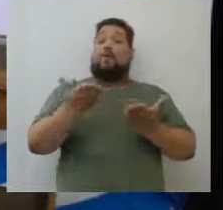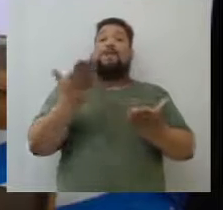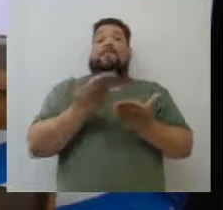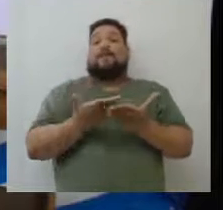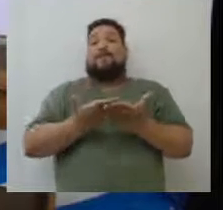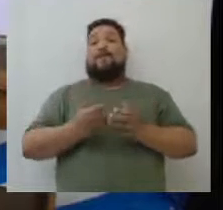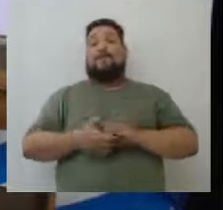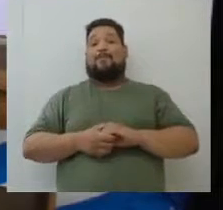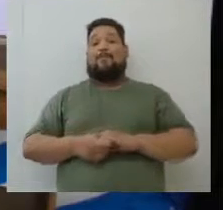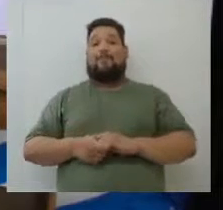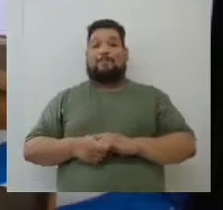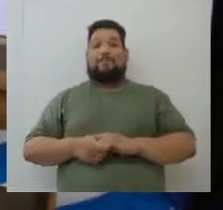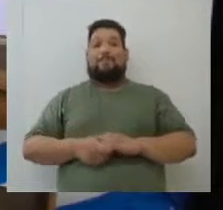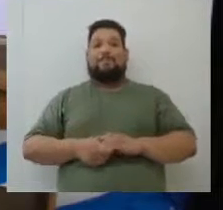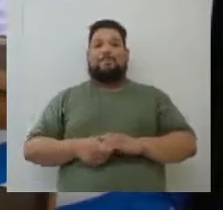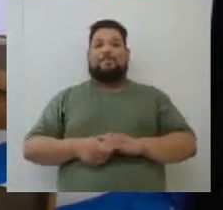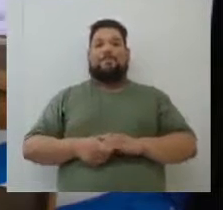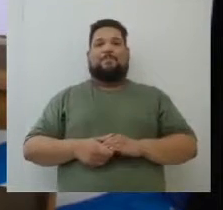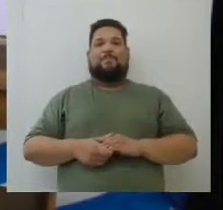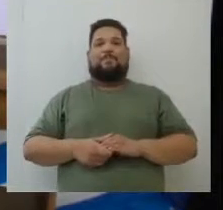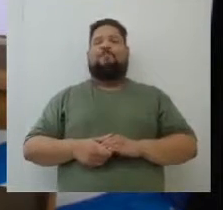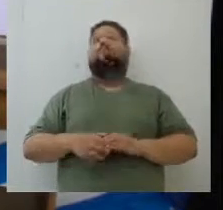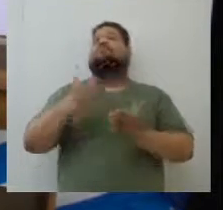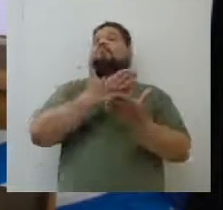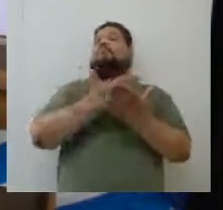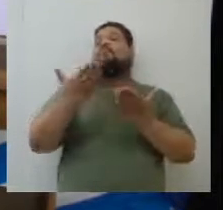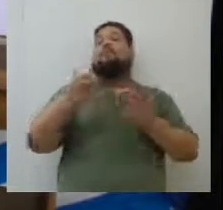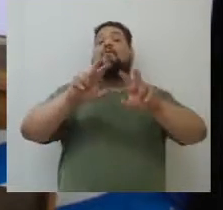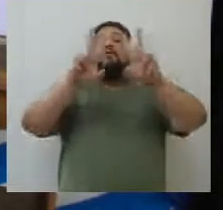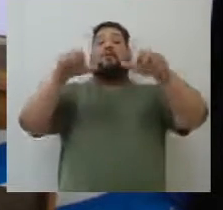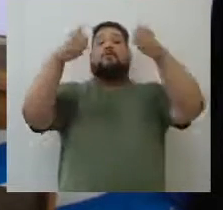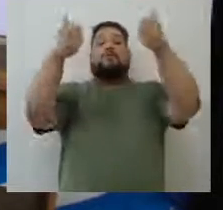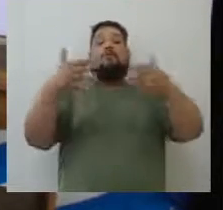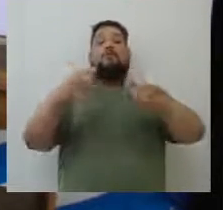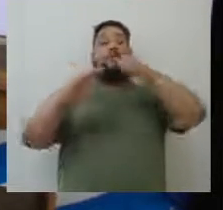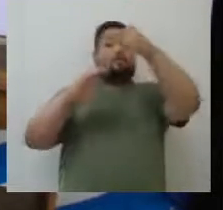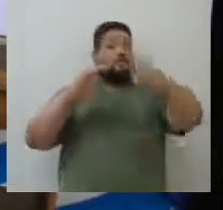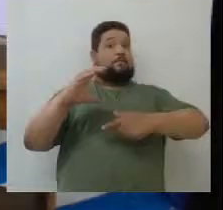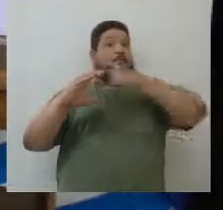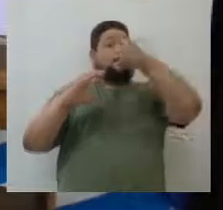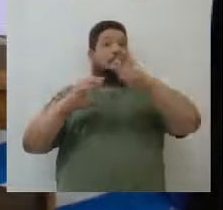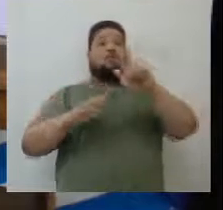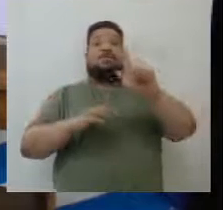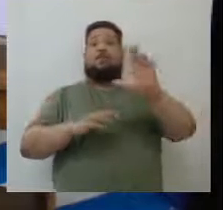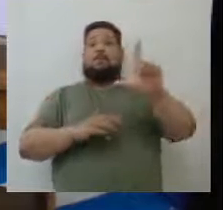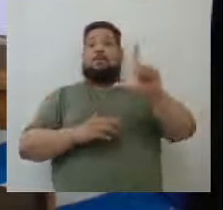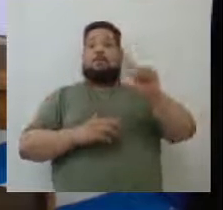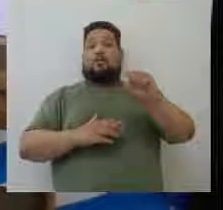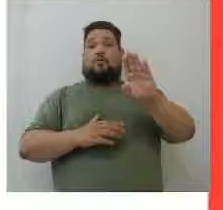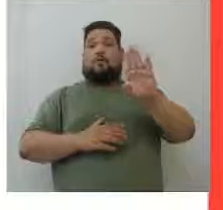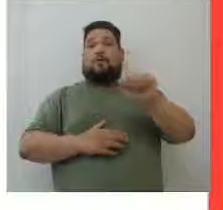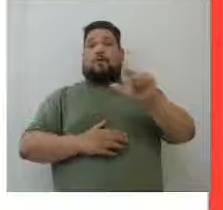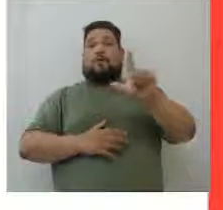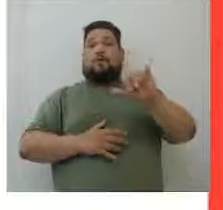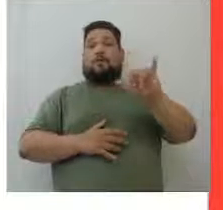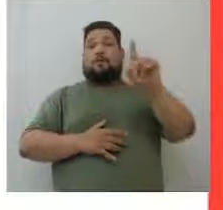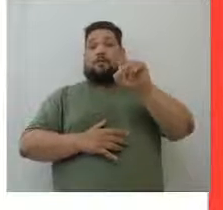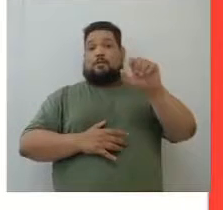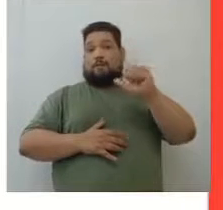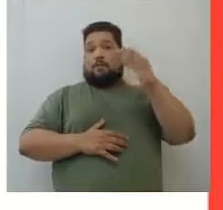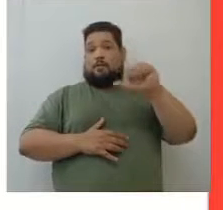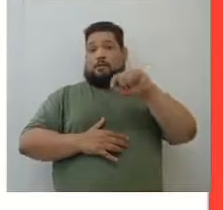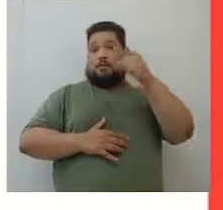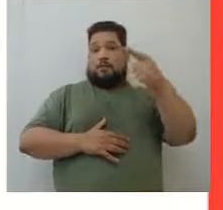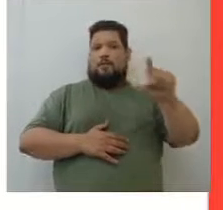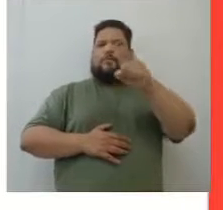Ó, para início, a gente vai começar a falar um pouquinho sobre globalização, tá? Globalização, aquele processo lá que vocês já viram,